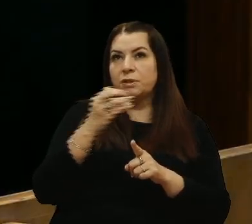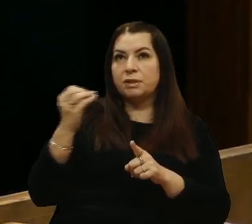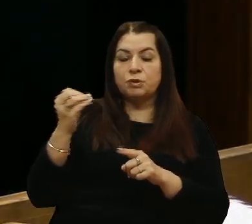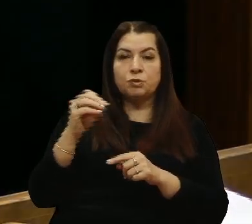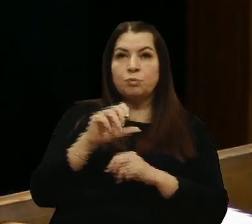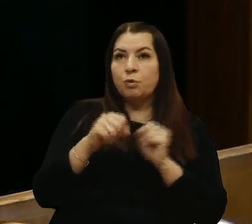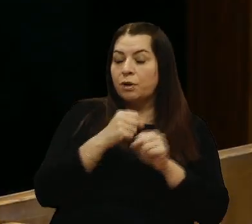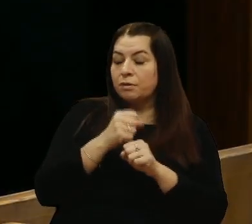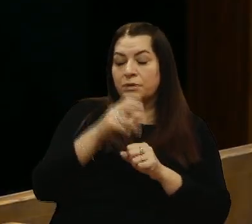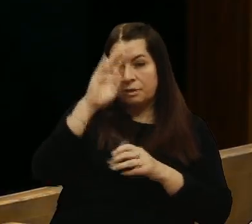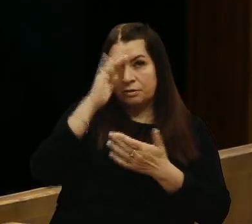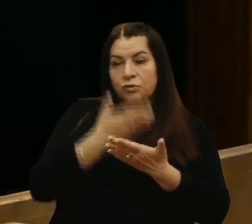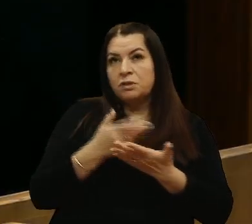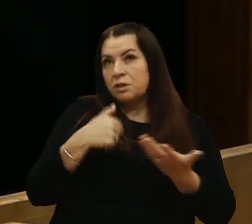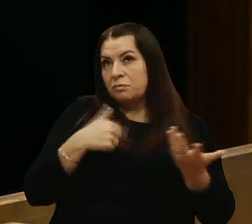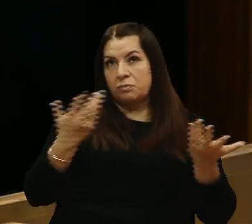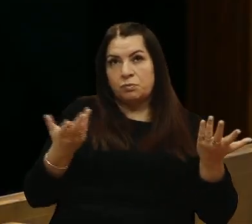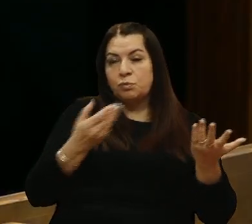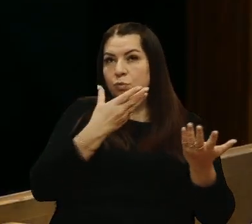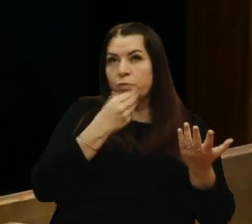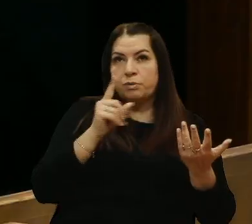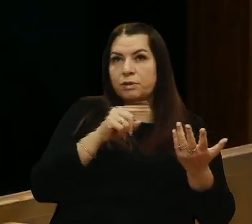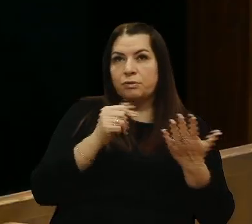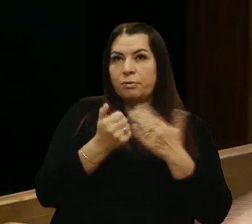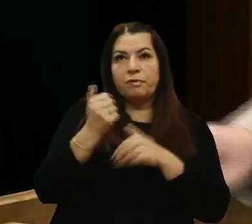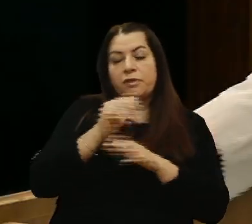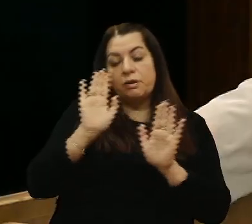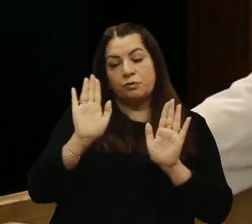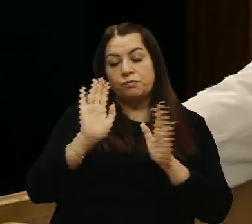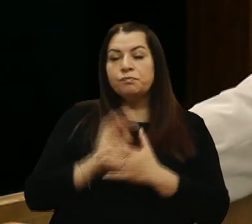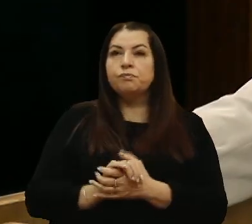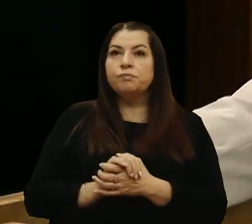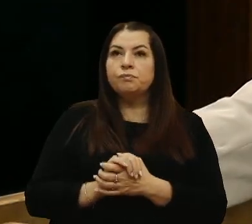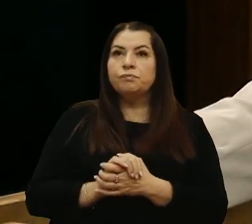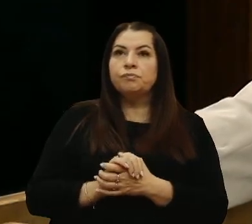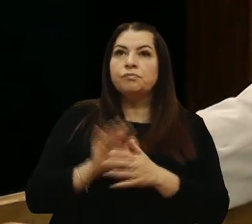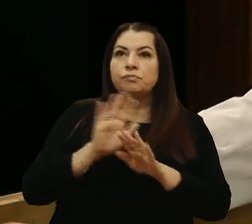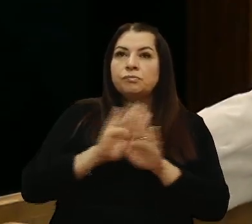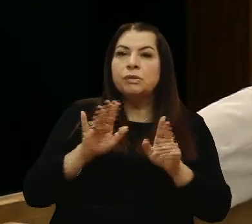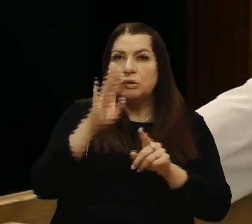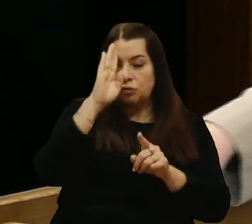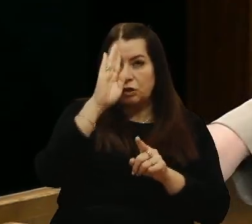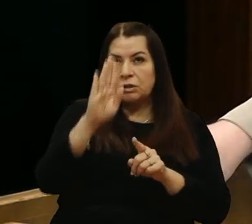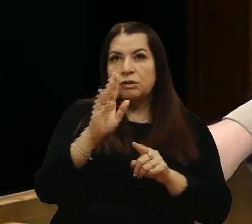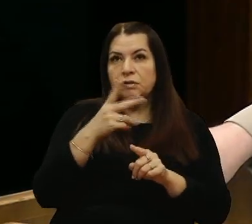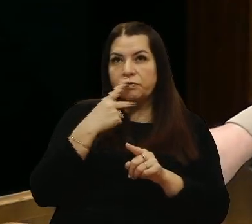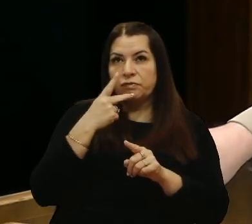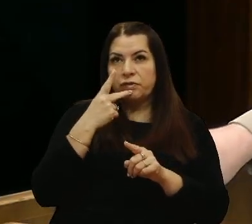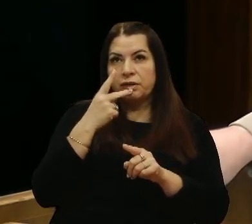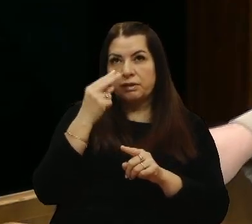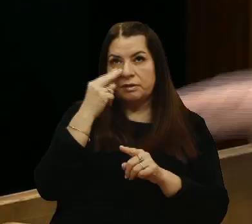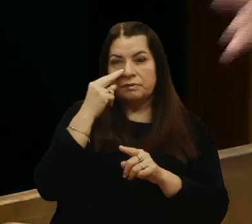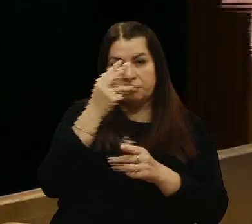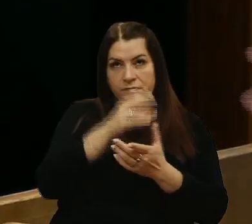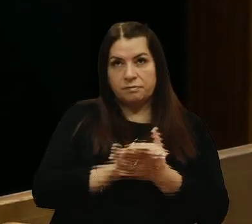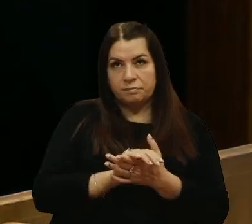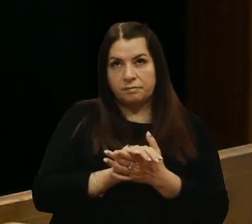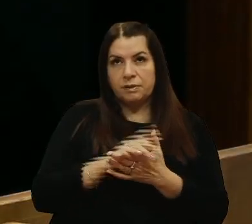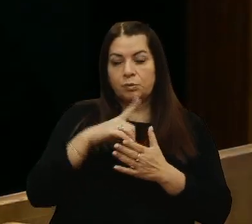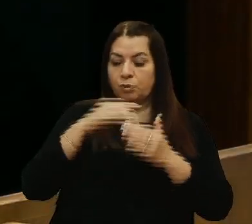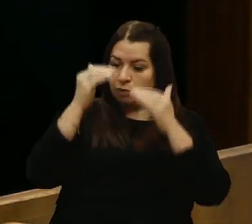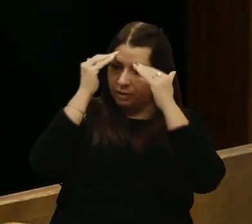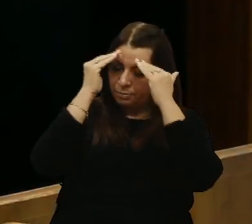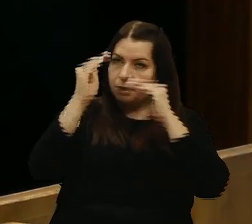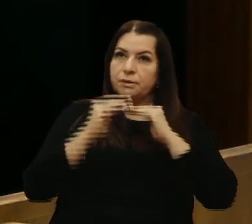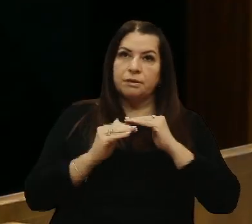E creio eu, por ser um homem, que não é um privilégio. E combatendo diretamente a fala do vereador Sandro Fatinel, por quem eu tenho respeito,